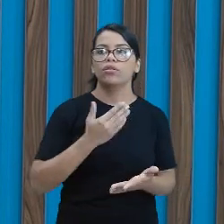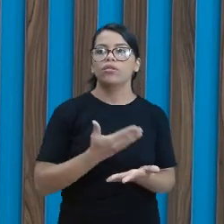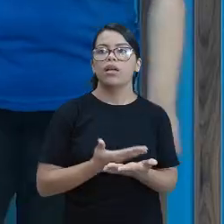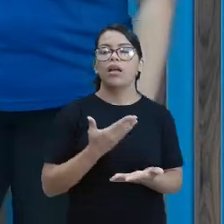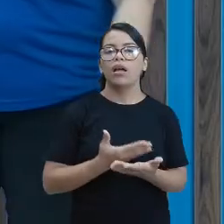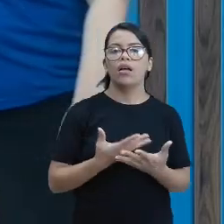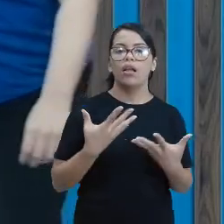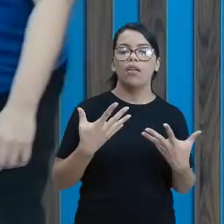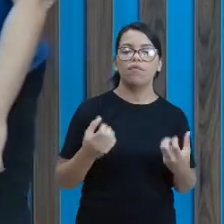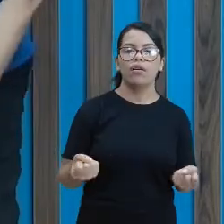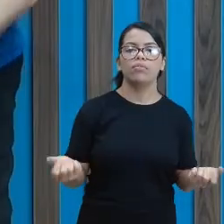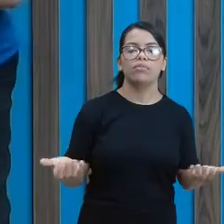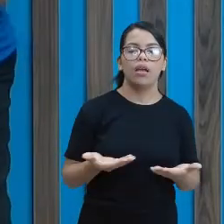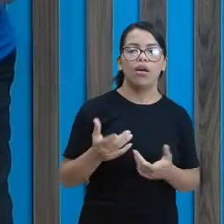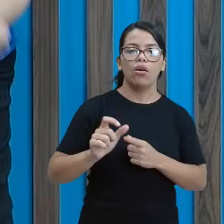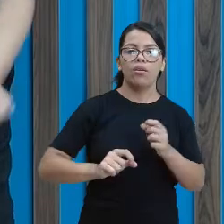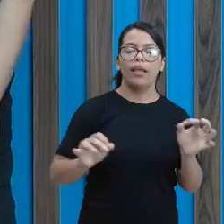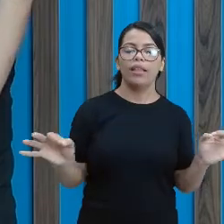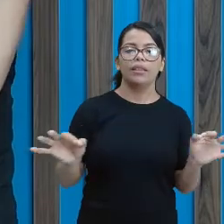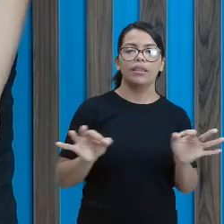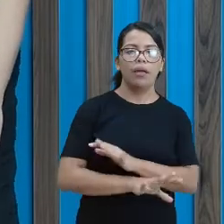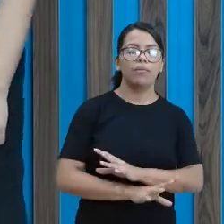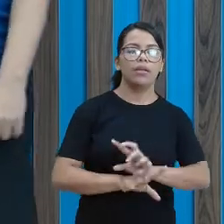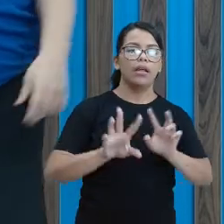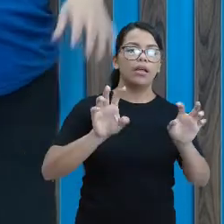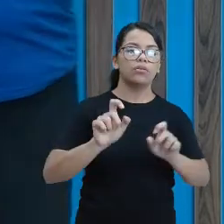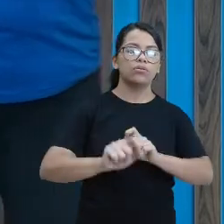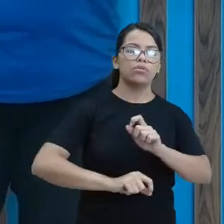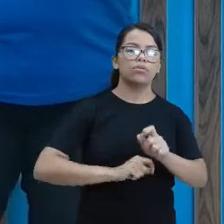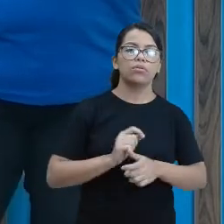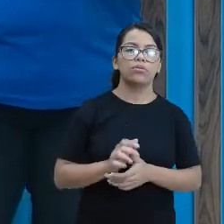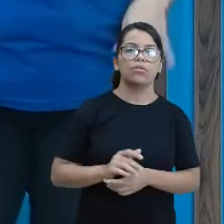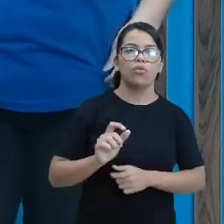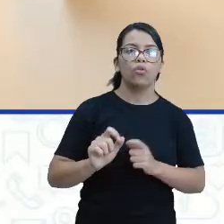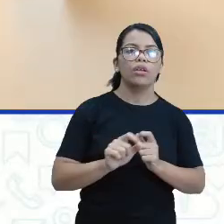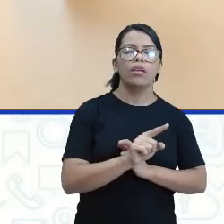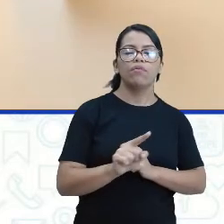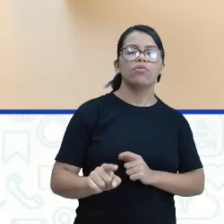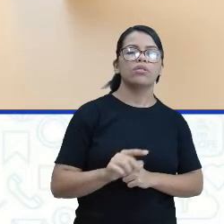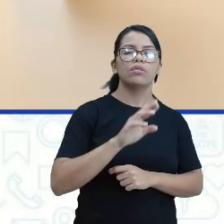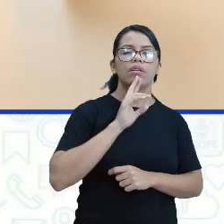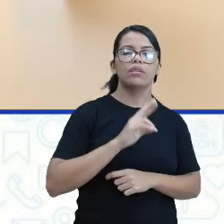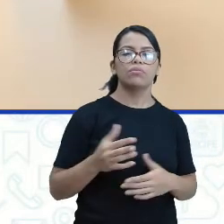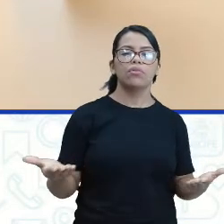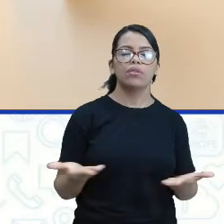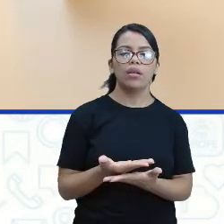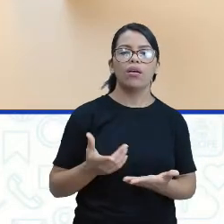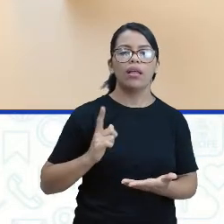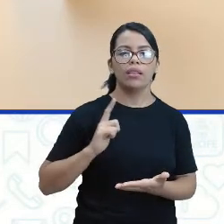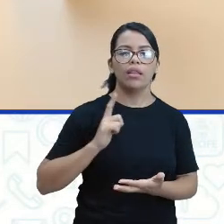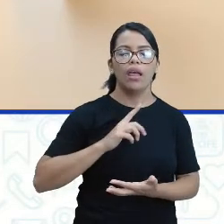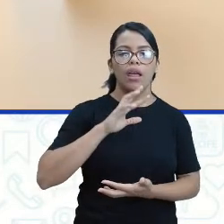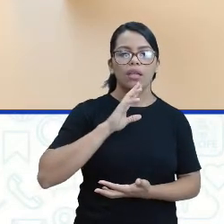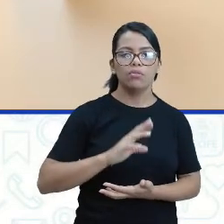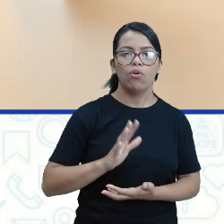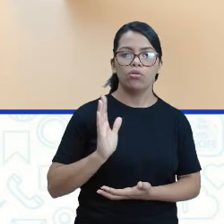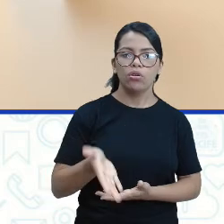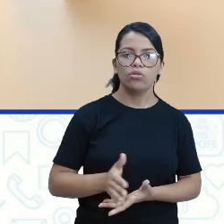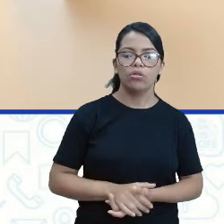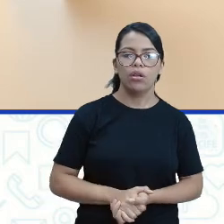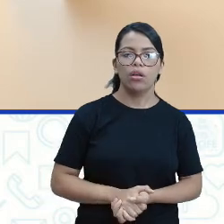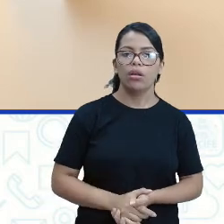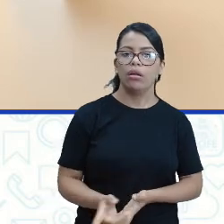né? Vamos aí terminar essa questão. E aí, pessoal, o que é que vocês responderam? Tem alguma resposta aí já, professora? Não, acho que